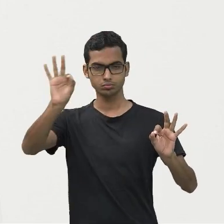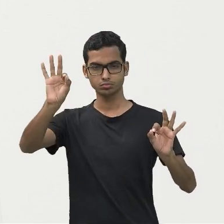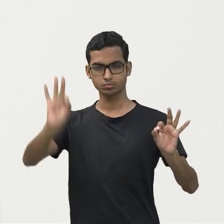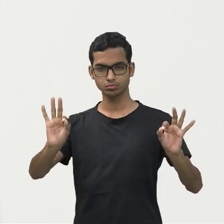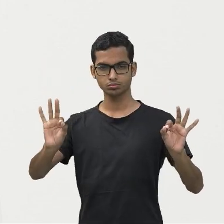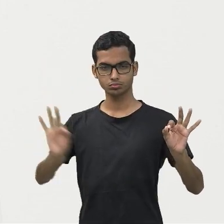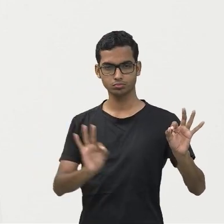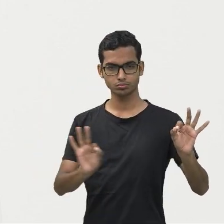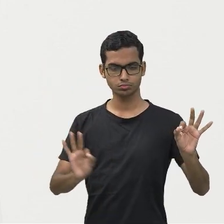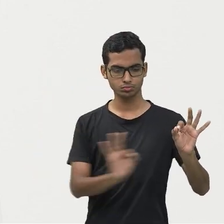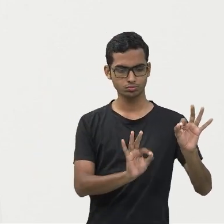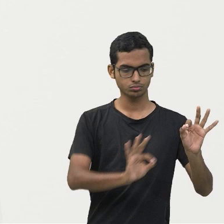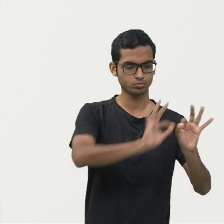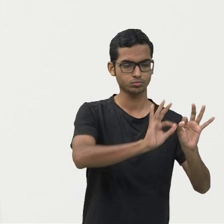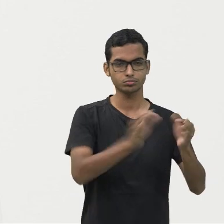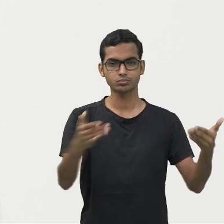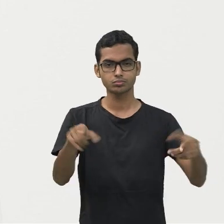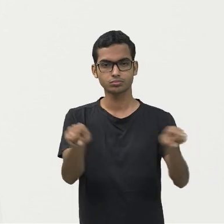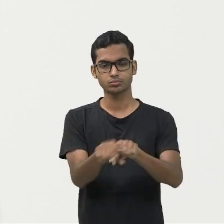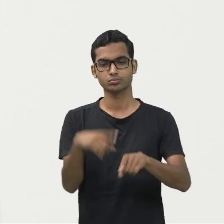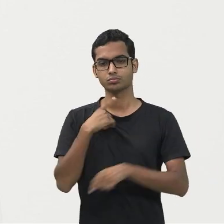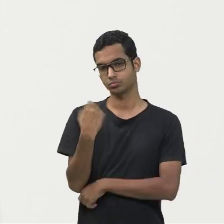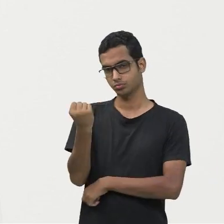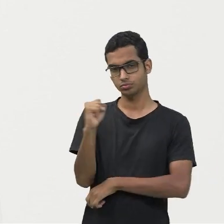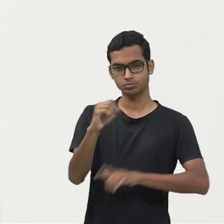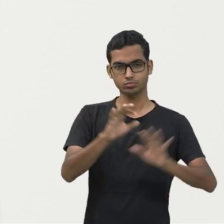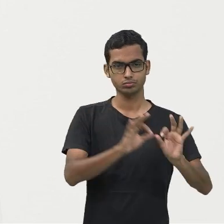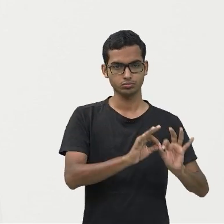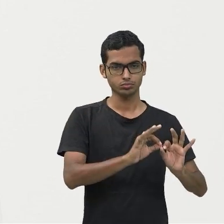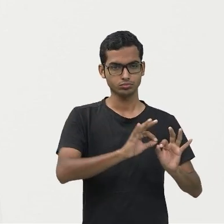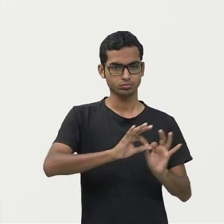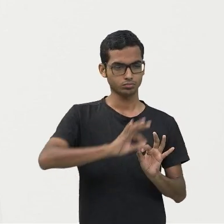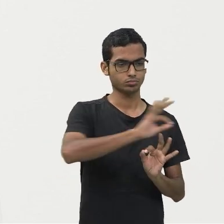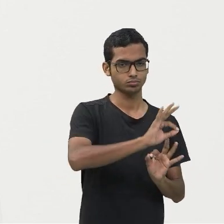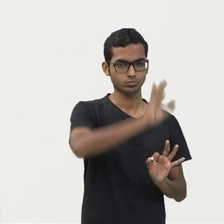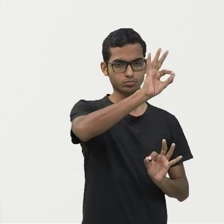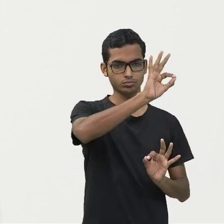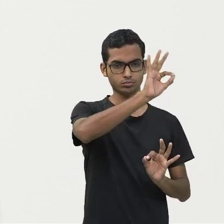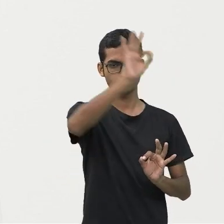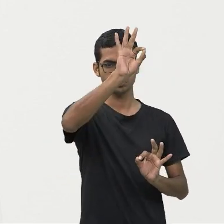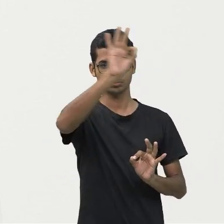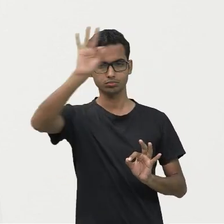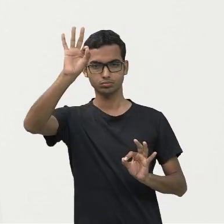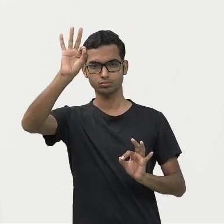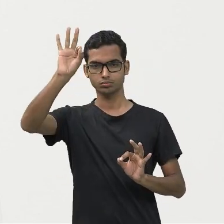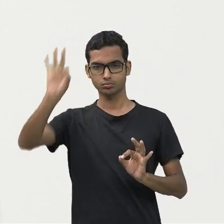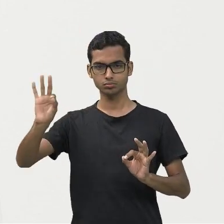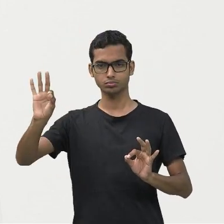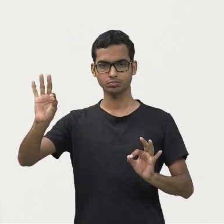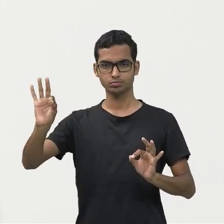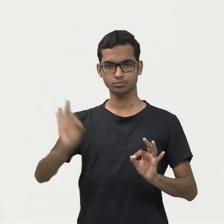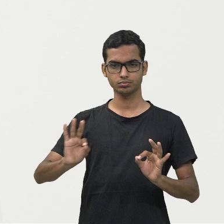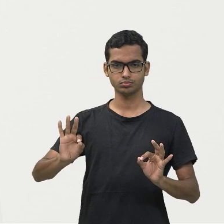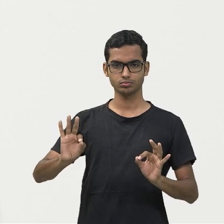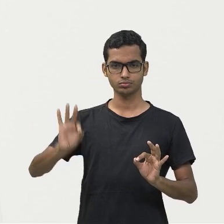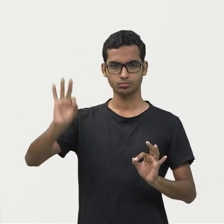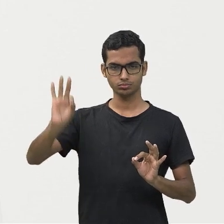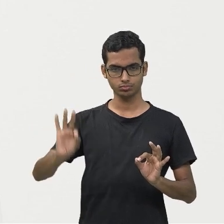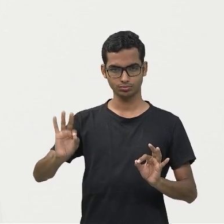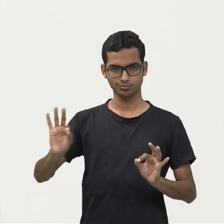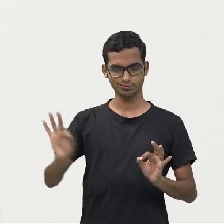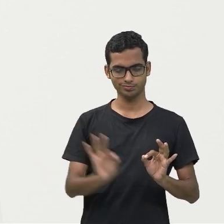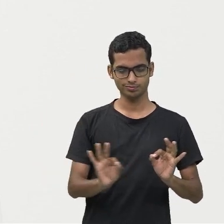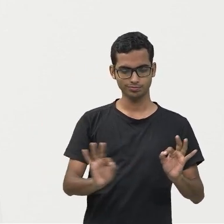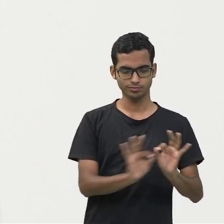heptágono. Tá? O nosso polígono regular de oito lados, o